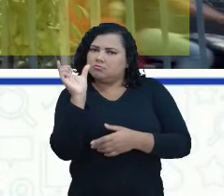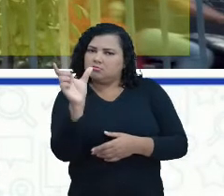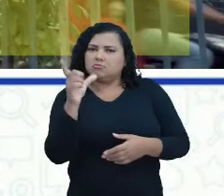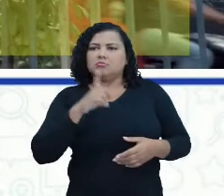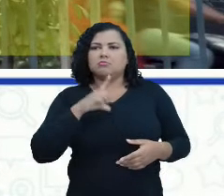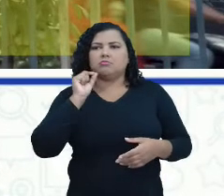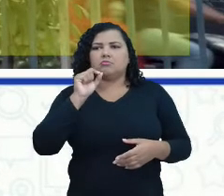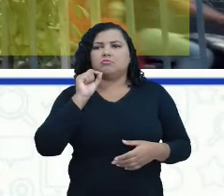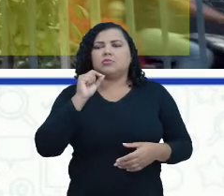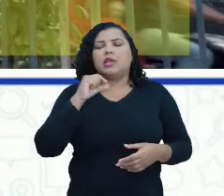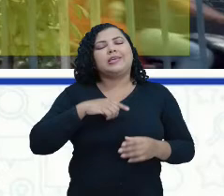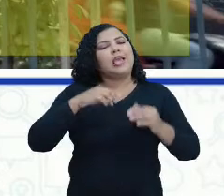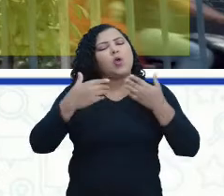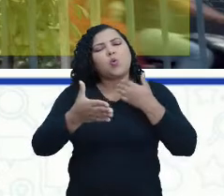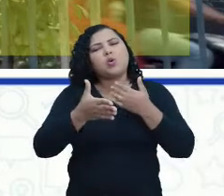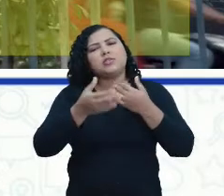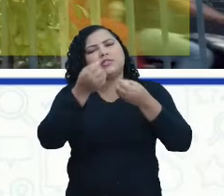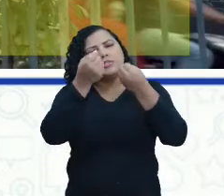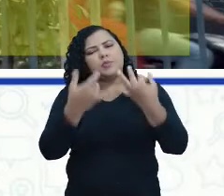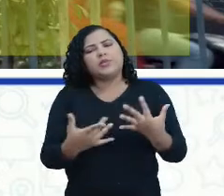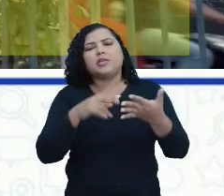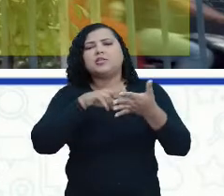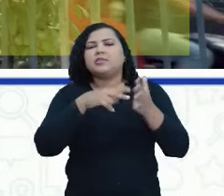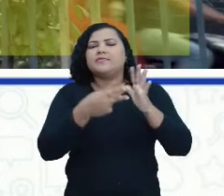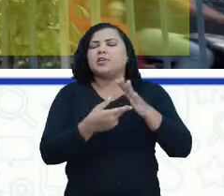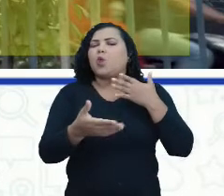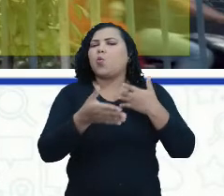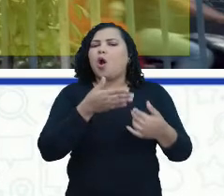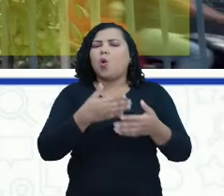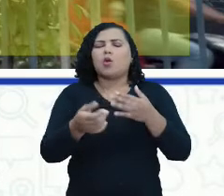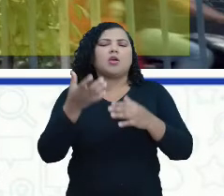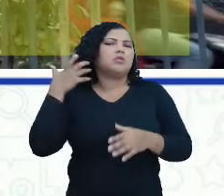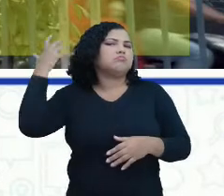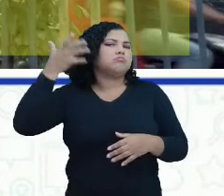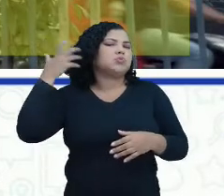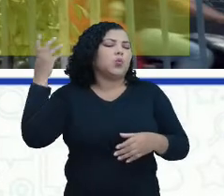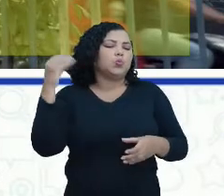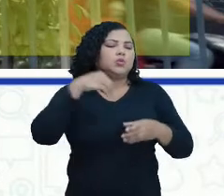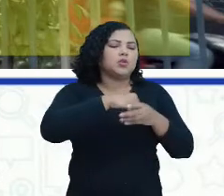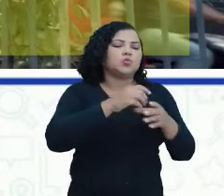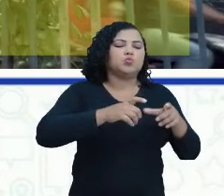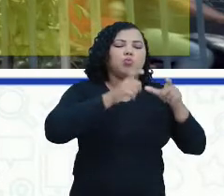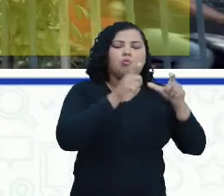e todos os sons que estão compondo o ambiente. Sejam esses sons de origem